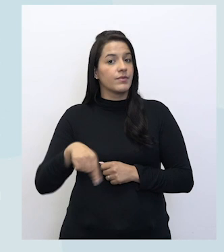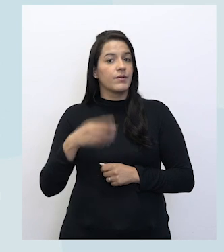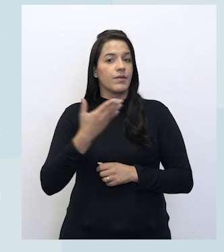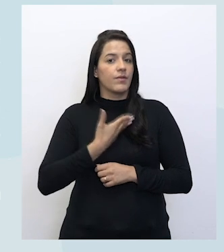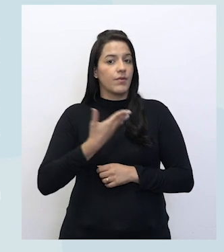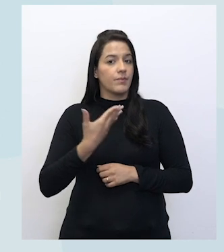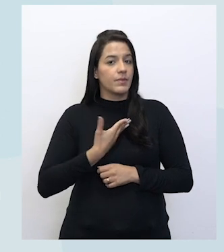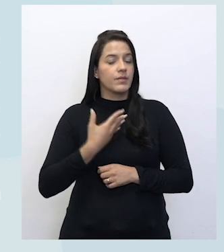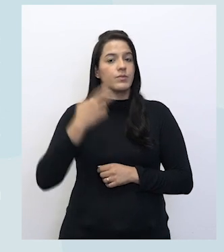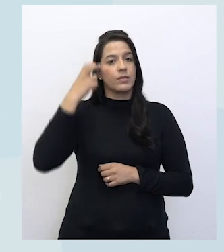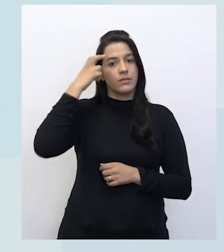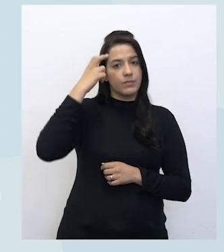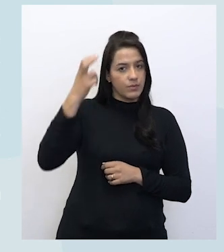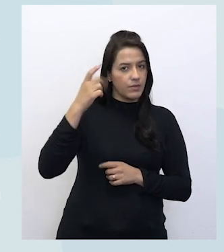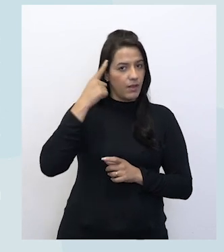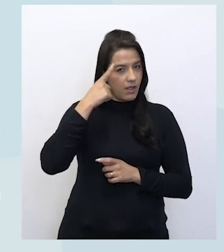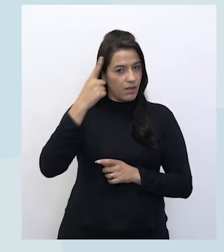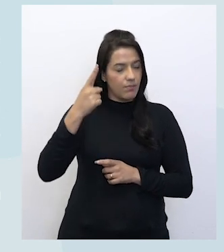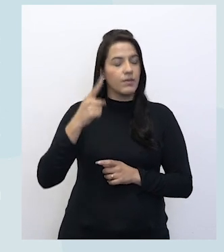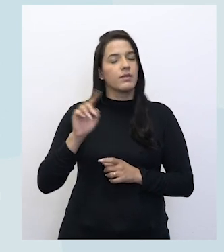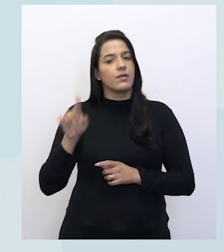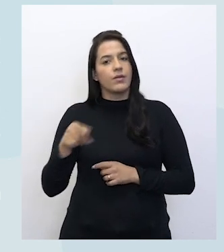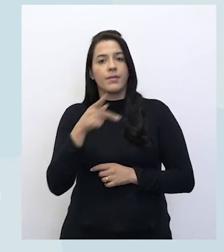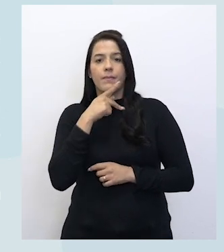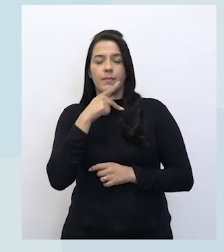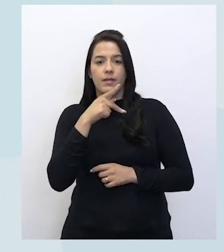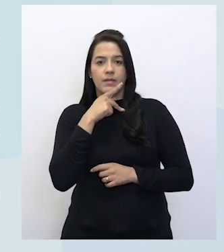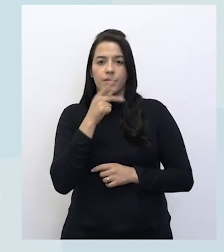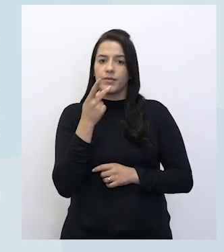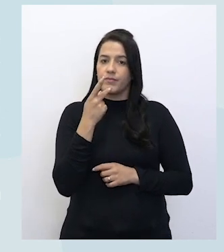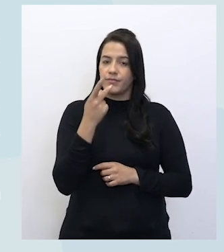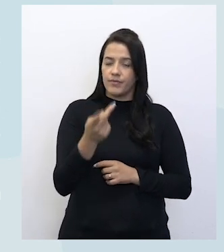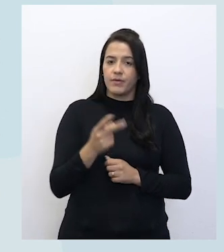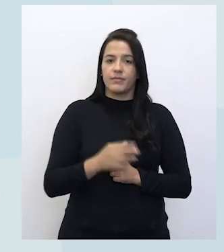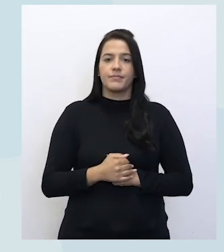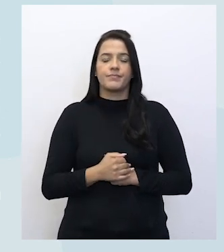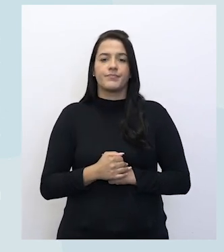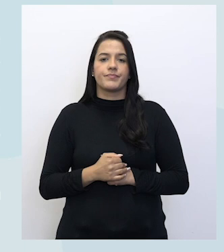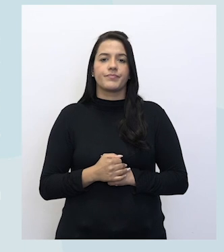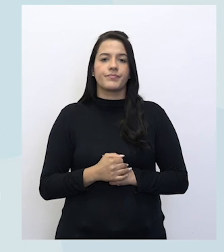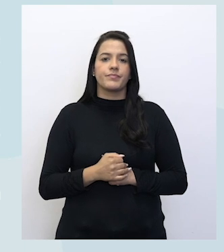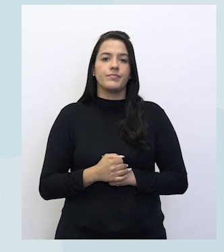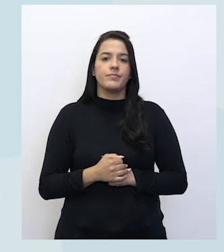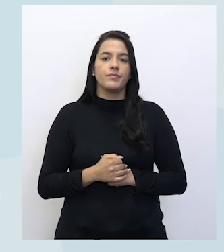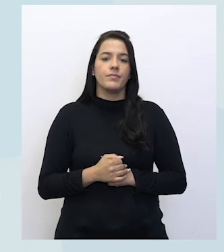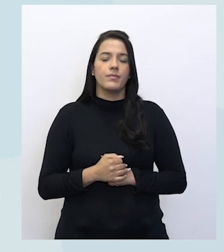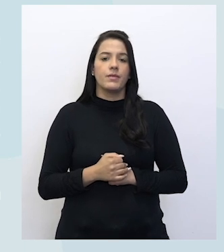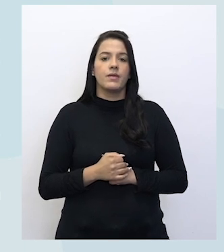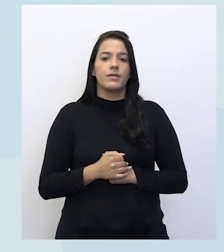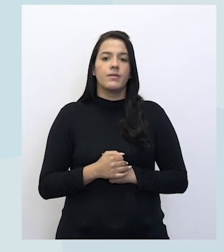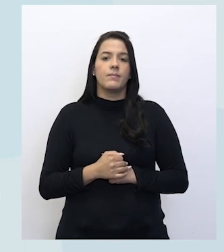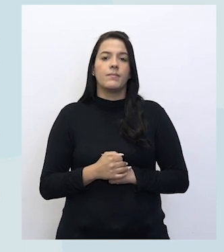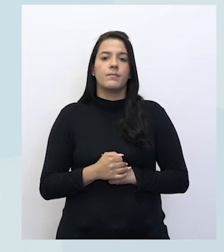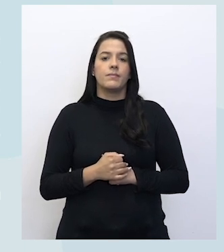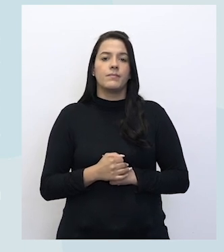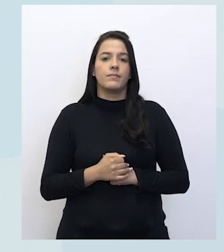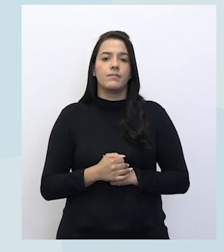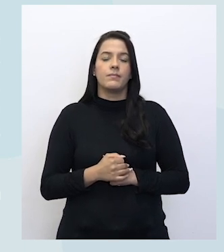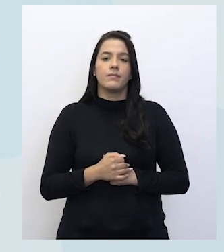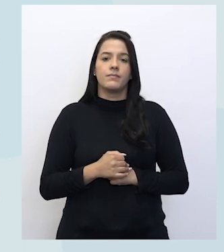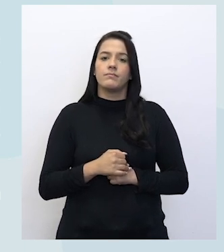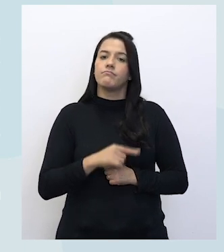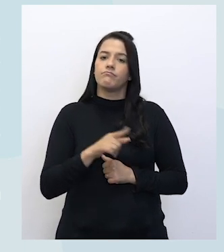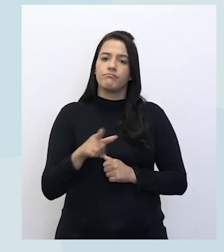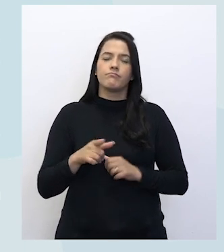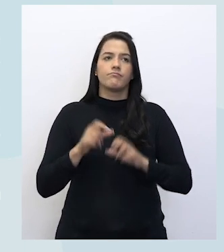da sabedoria. E aí o Platão está dizendo assim para a gente, por via ali, né, da sua obra, O Banquete. Tá bom,